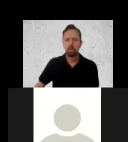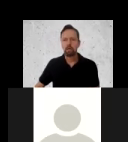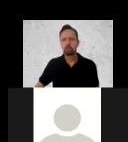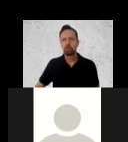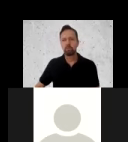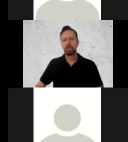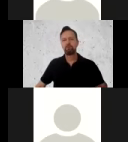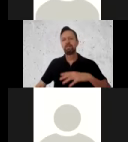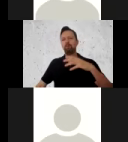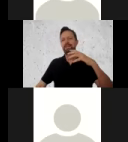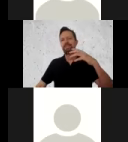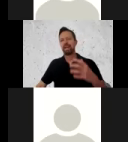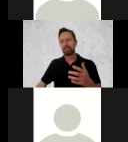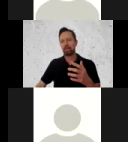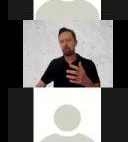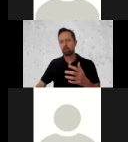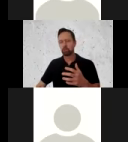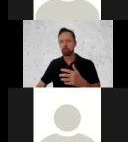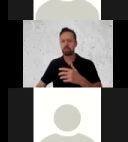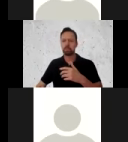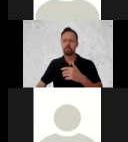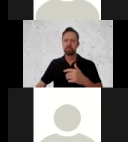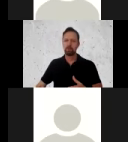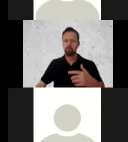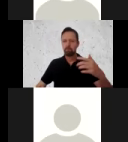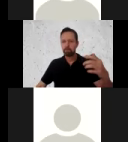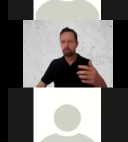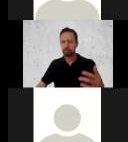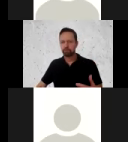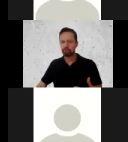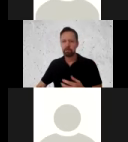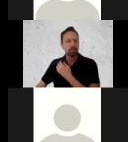principais, sobre o Brasil. Não é diretamente custos de transação,